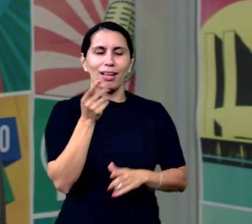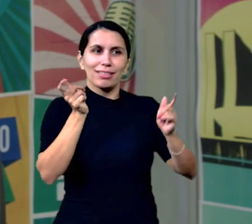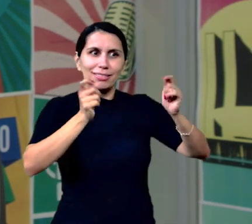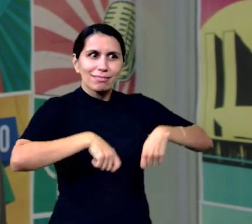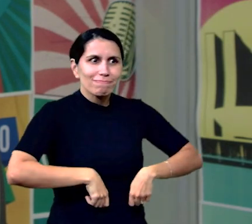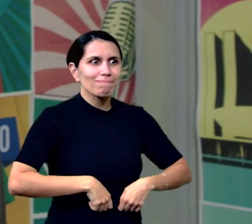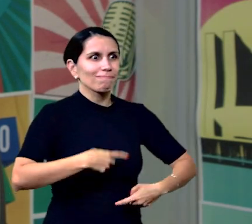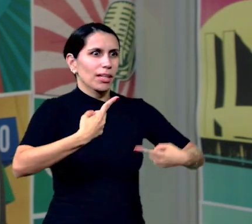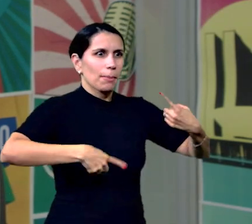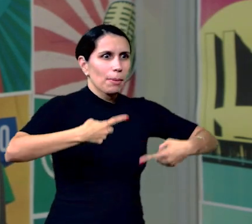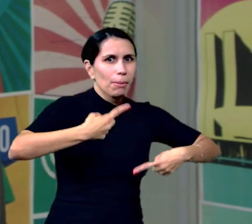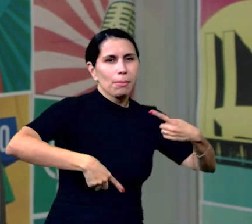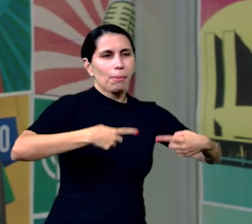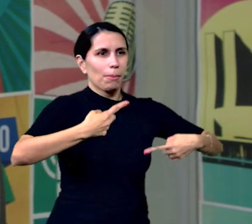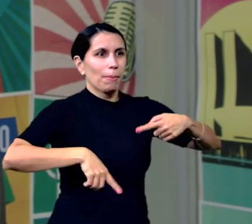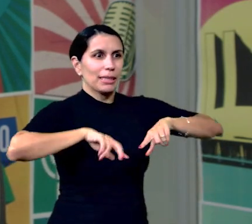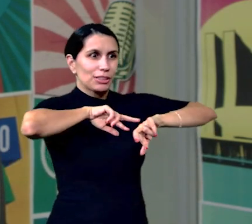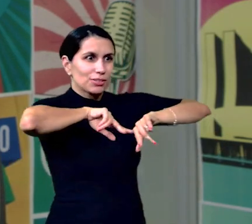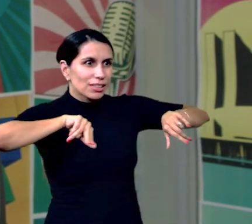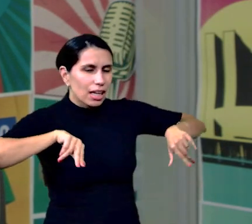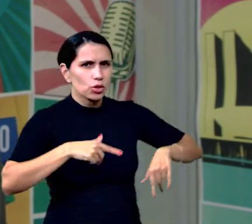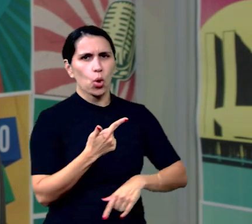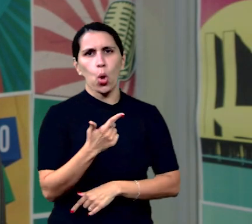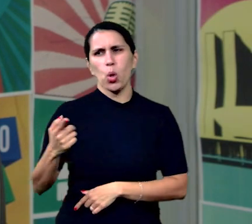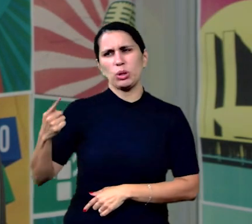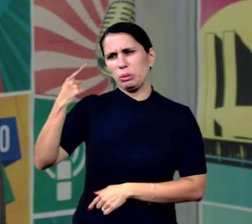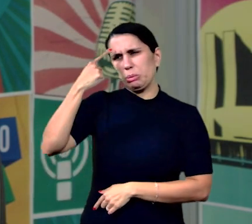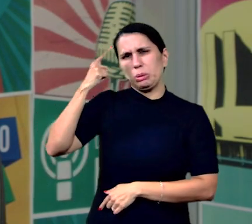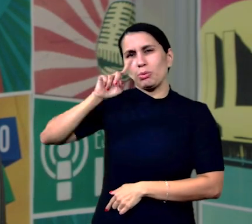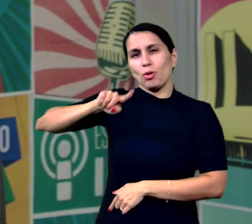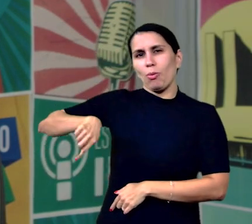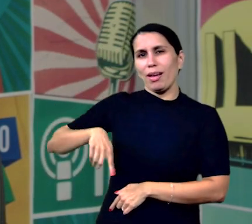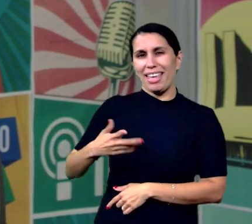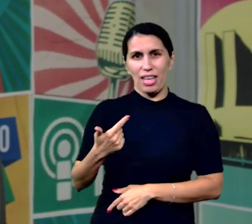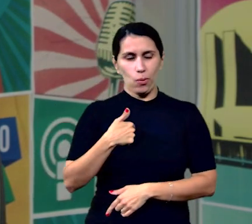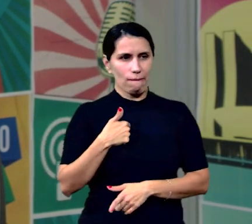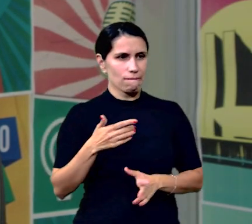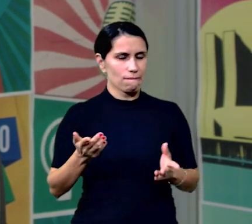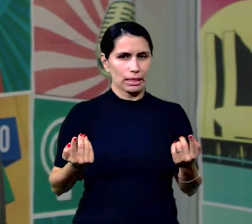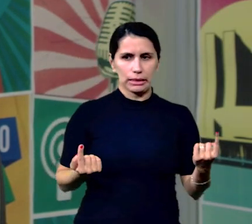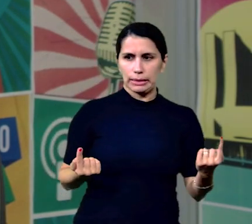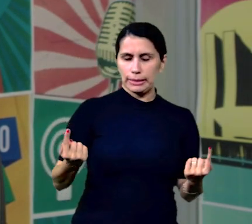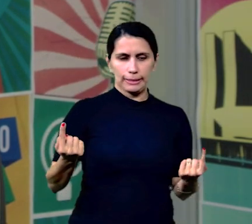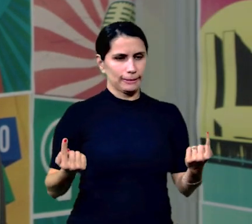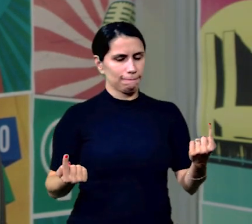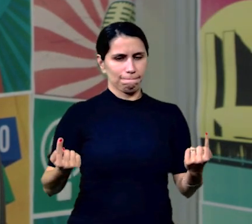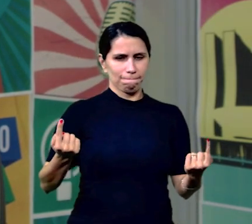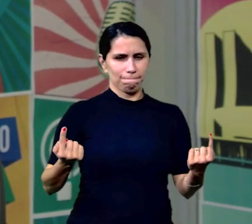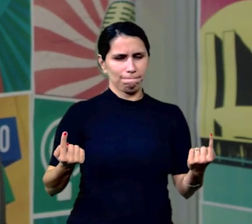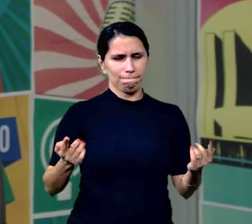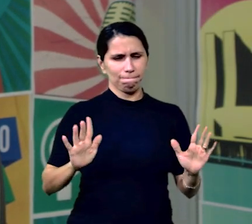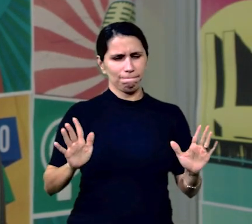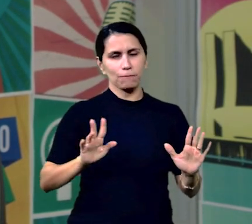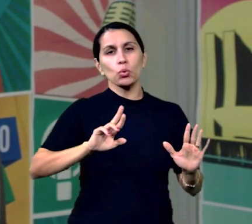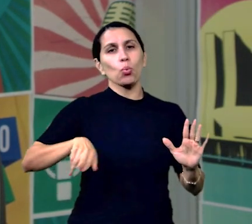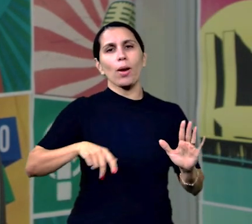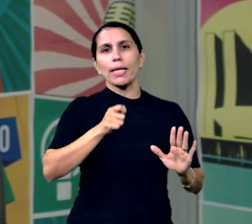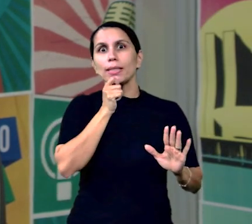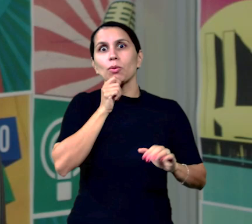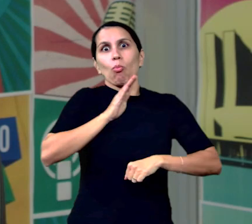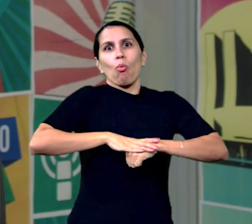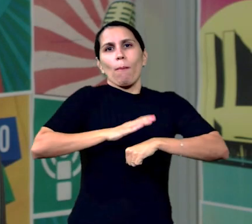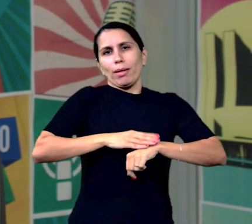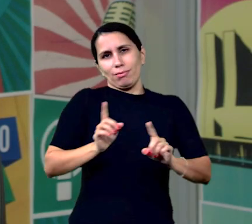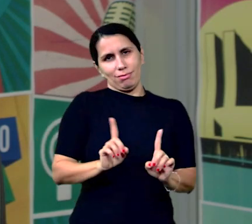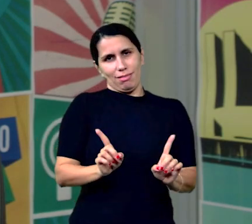diversidade, e há aqueles que digam que essa não é a porta. Eu não fico nenhuma nem na outra, para mim ainda não é a porta. Eu acho uhum. que a gente teria